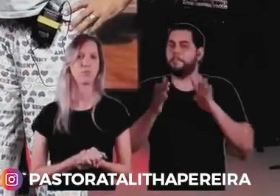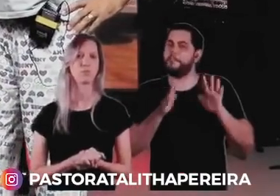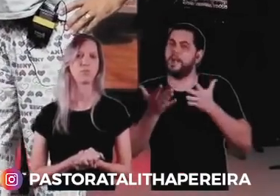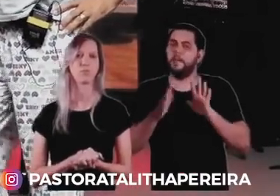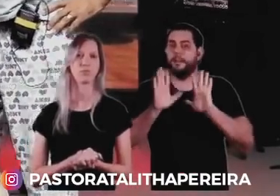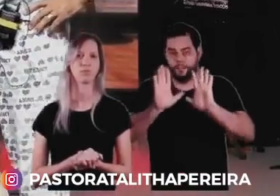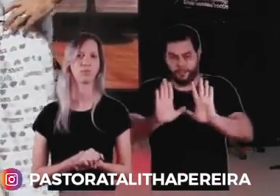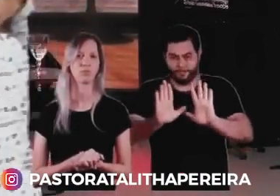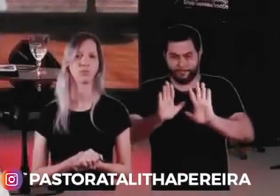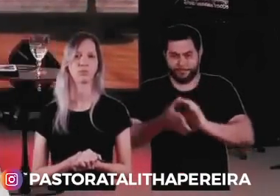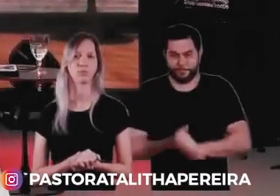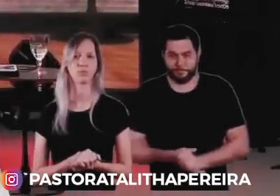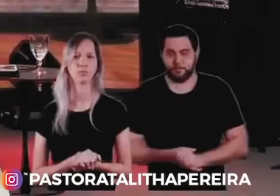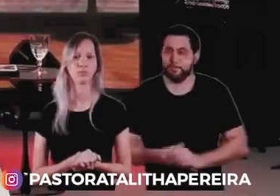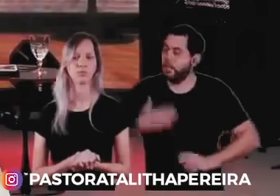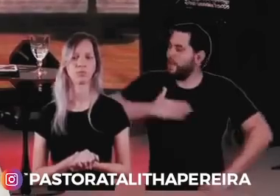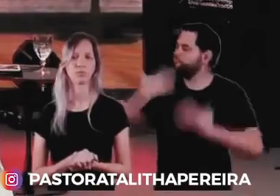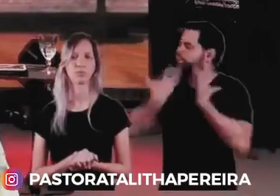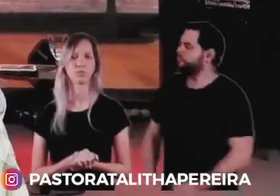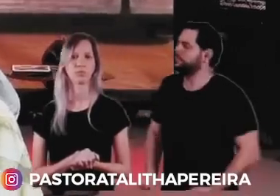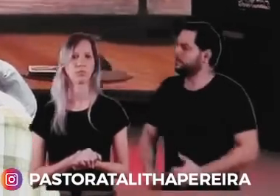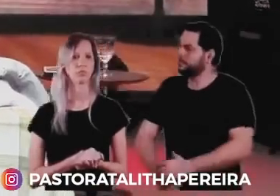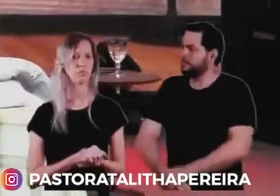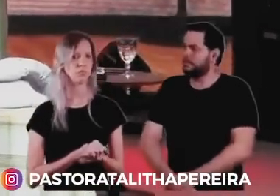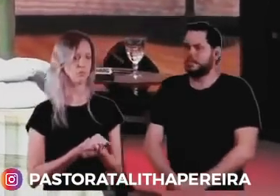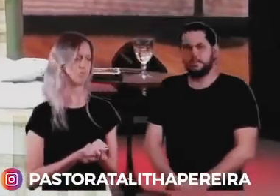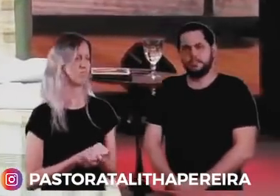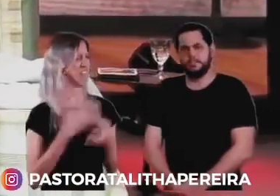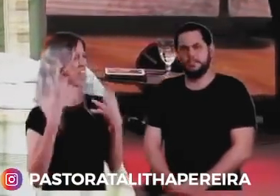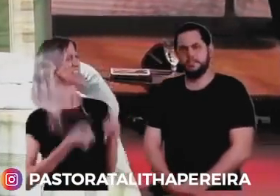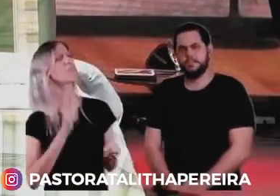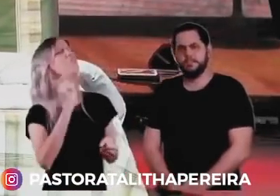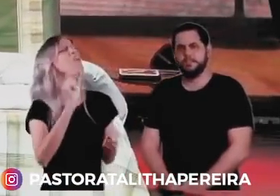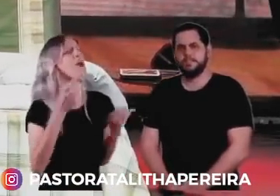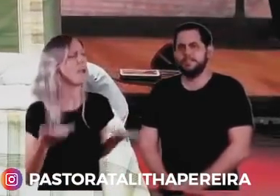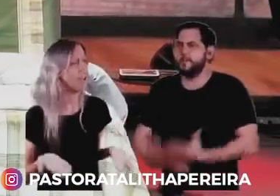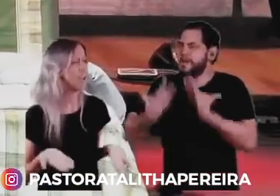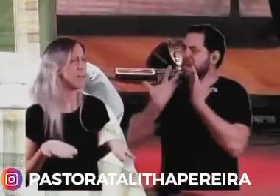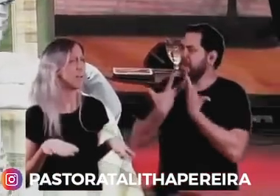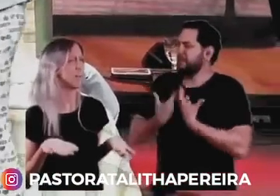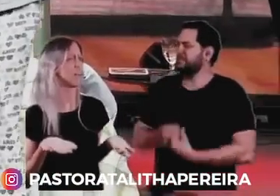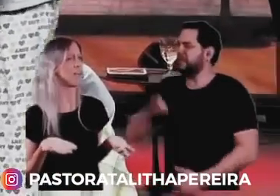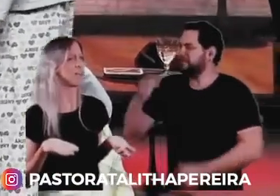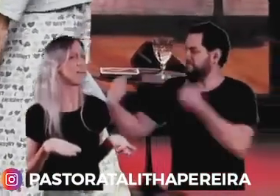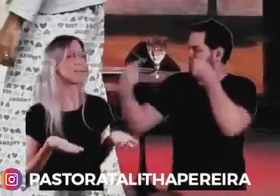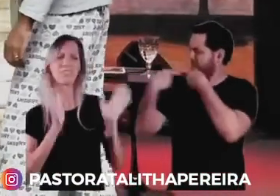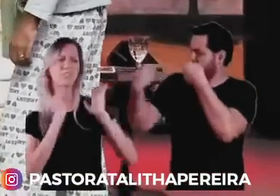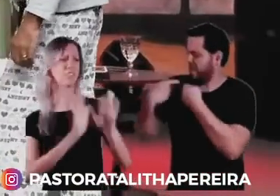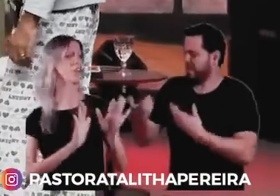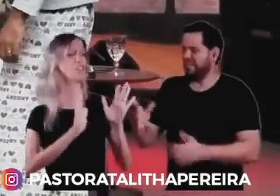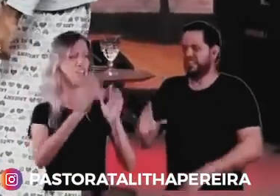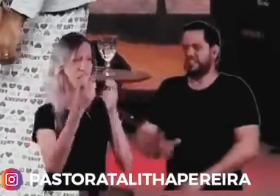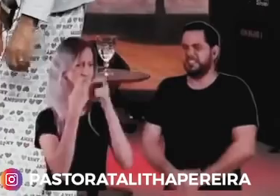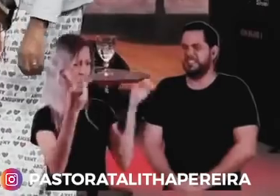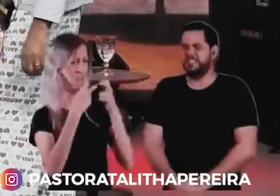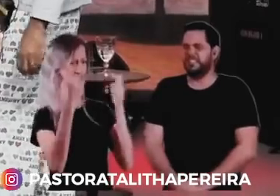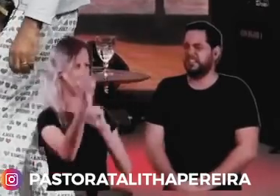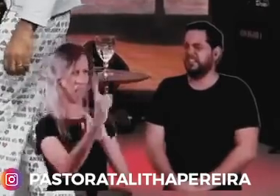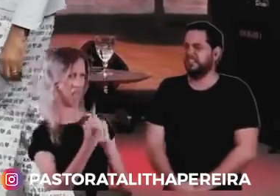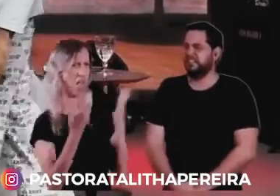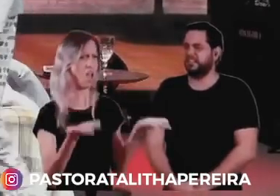assim. Eu estou cansado. Cansado de quê? Estou cansado da sua perseguição. Já chegou gritando, olha,